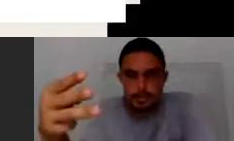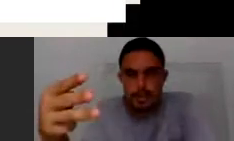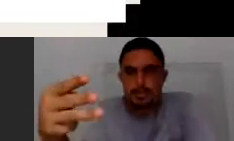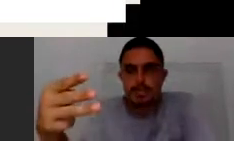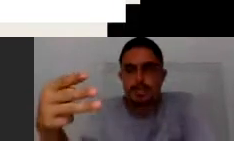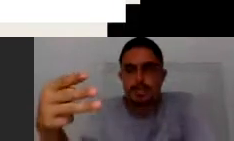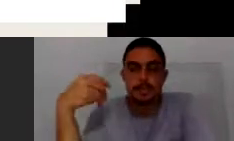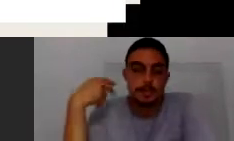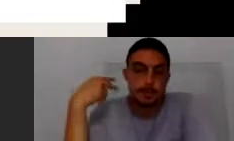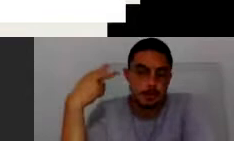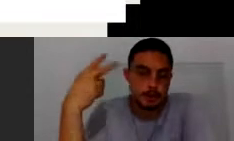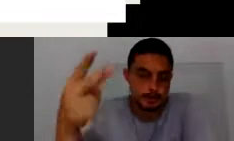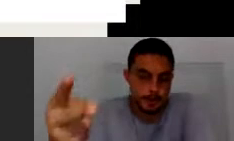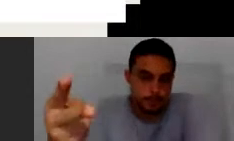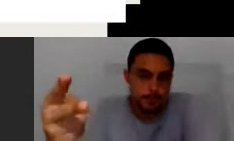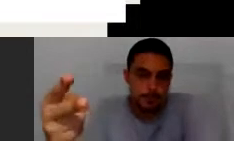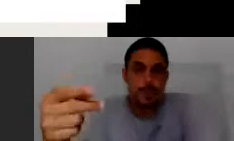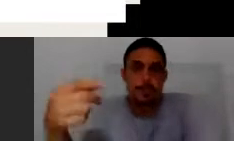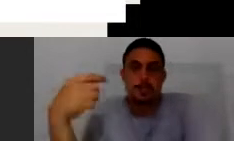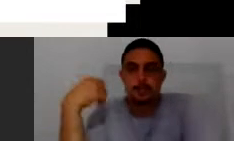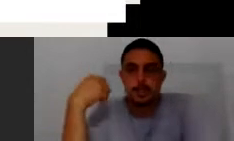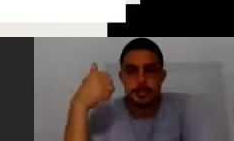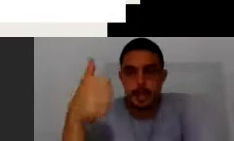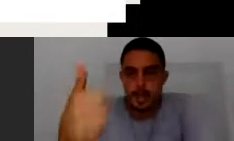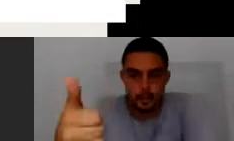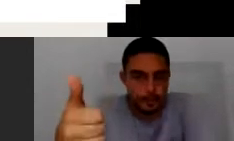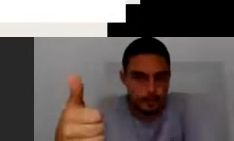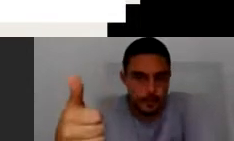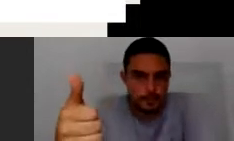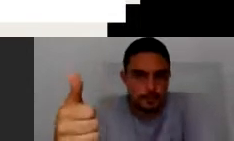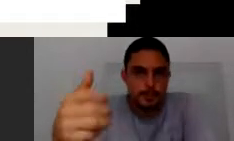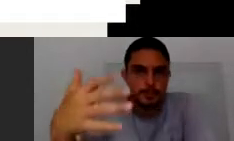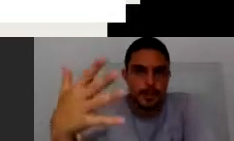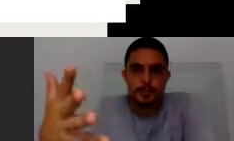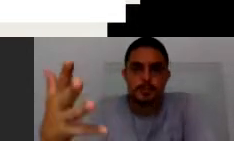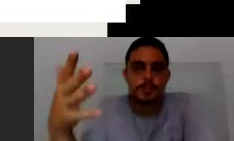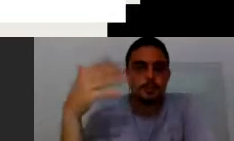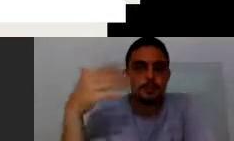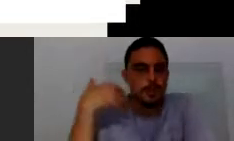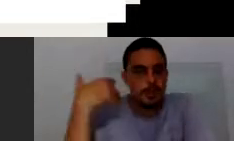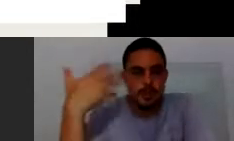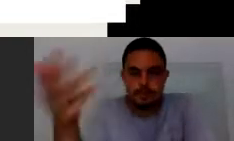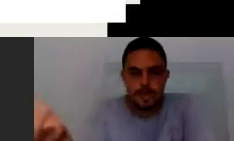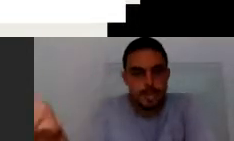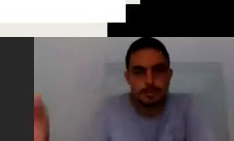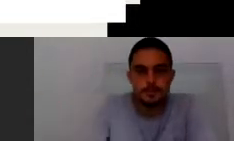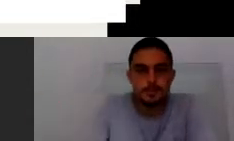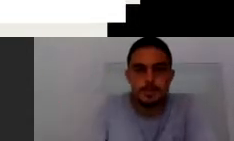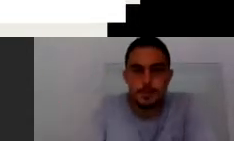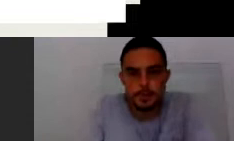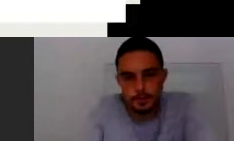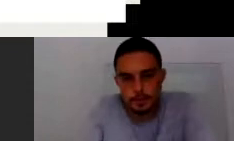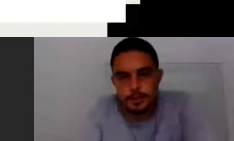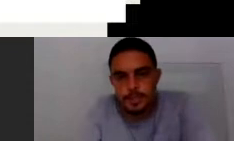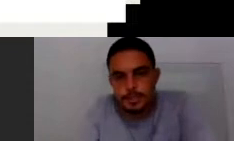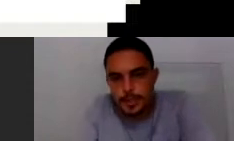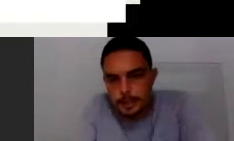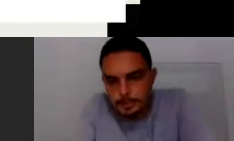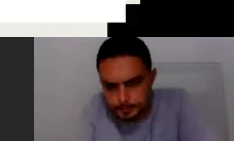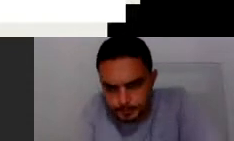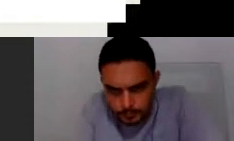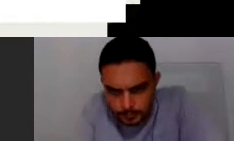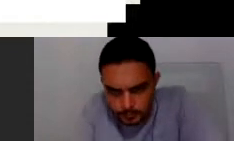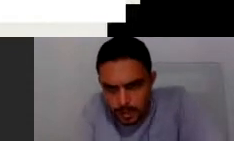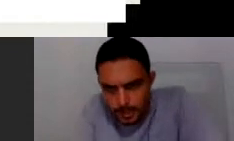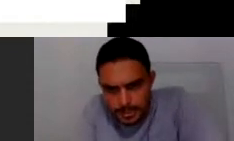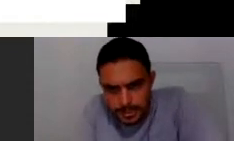falam depois que baixa 3 centímetros, algumas falam depois que baixa 2, algumas falam depois que baixa 5, tá? Variação de algumas metodologias,